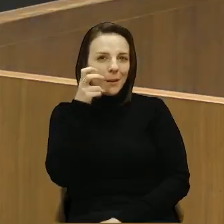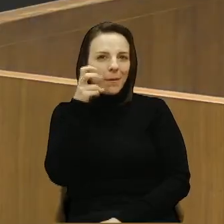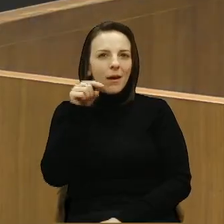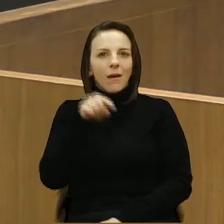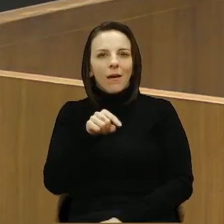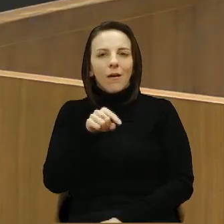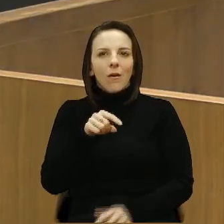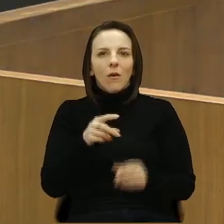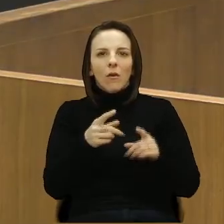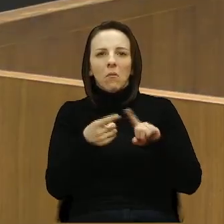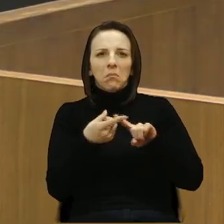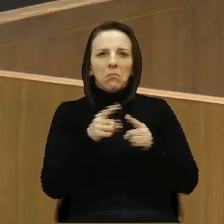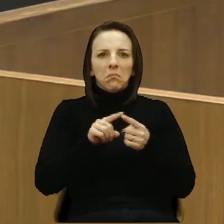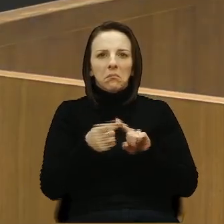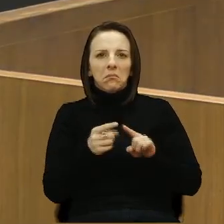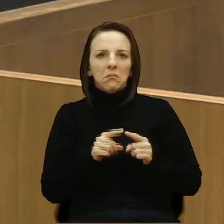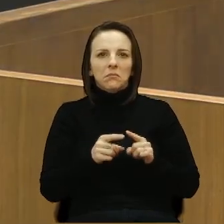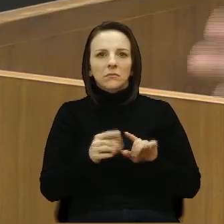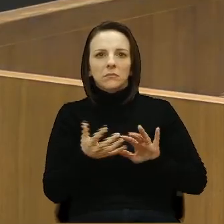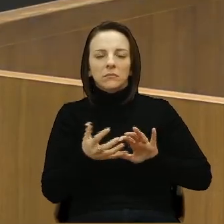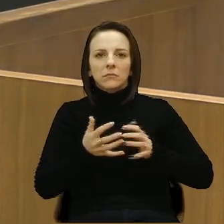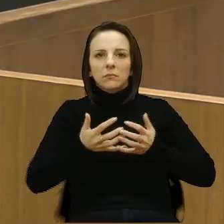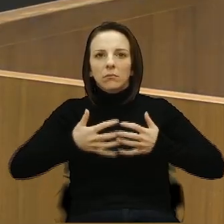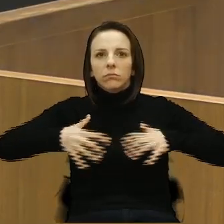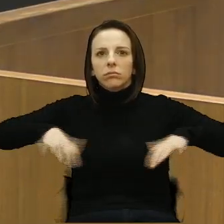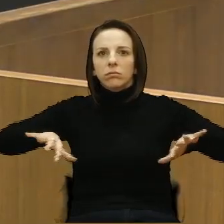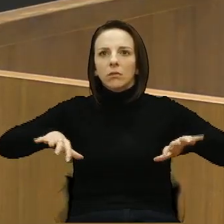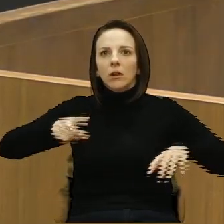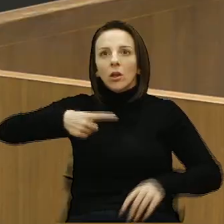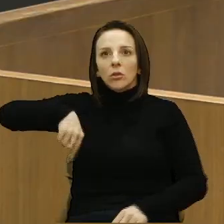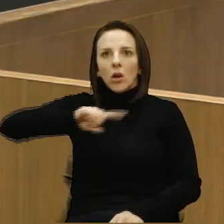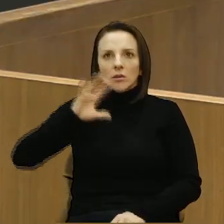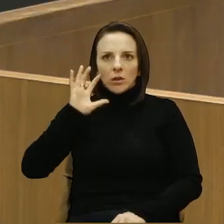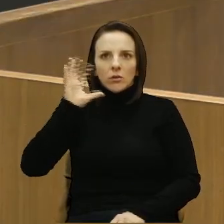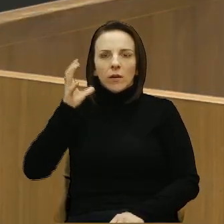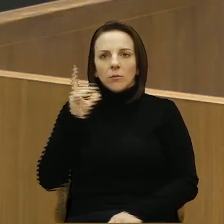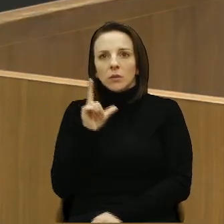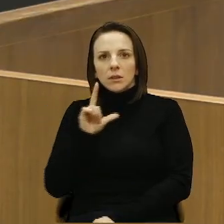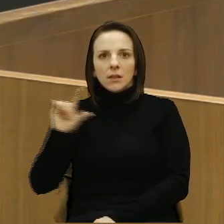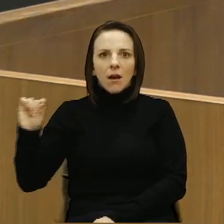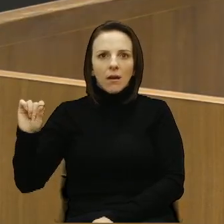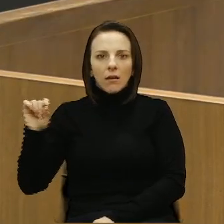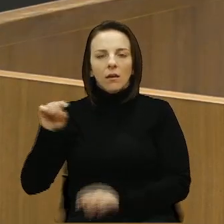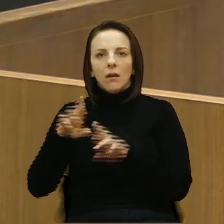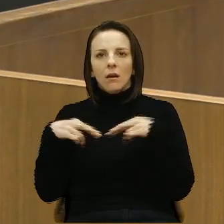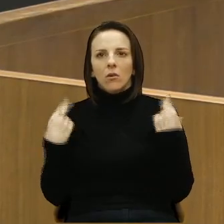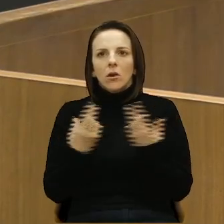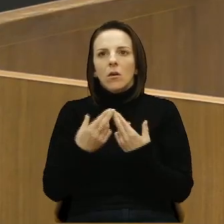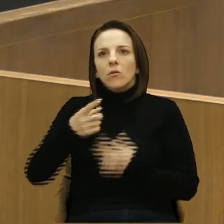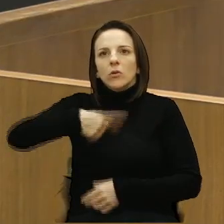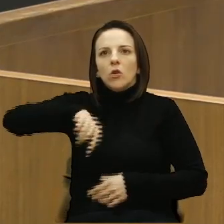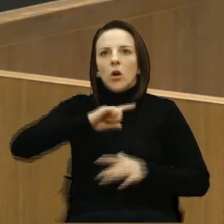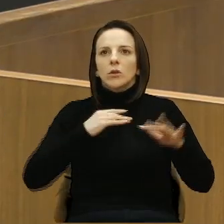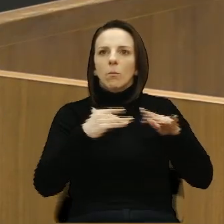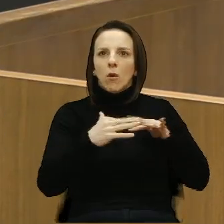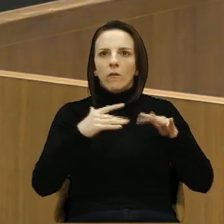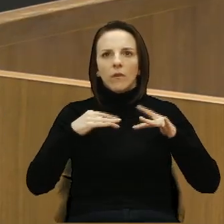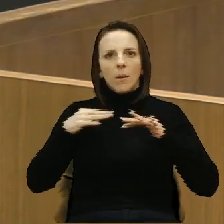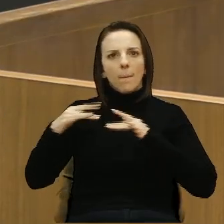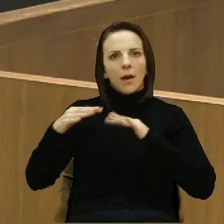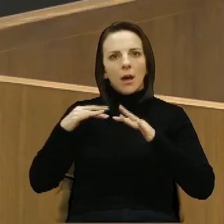do governo e nós decidimos nos retirar da sessão. Nós fizemos um movimento que é um movimento